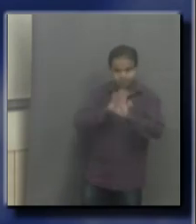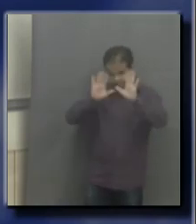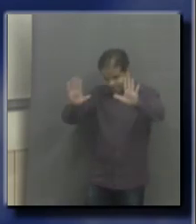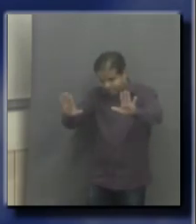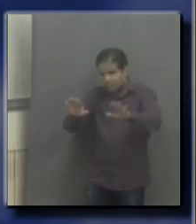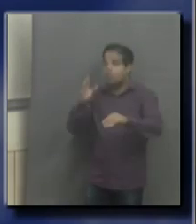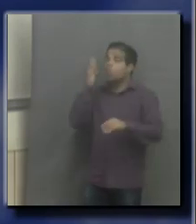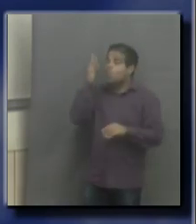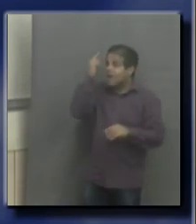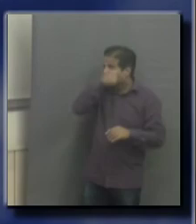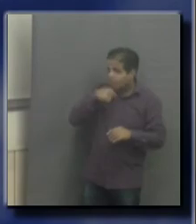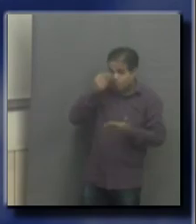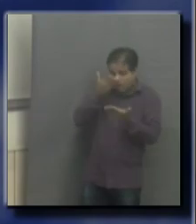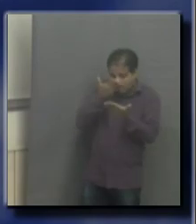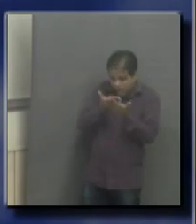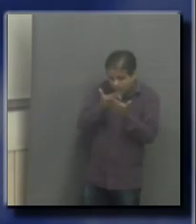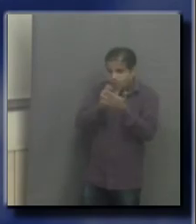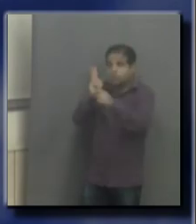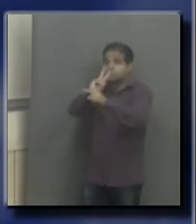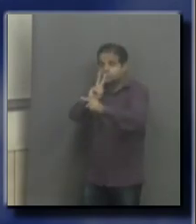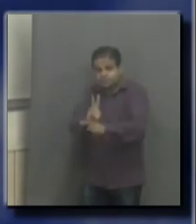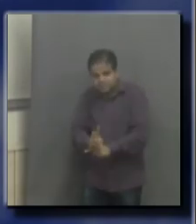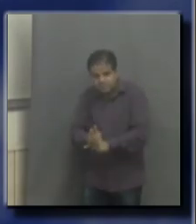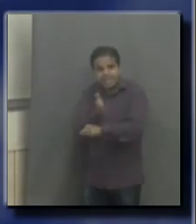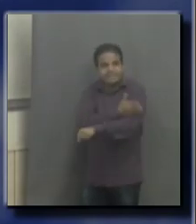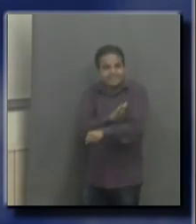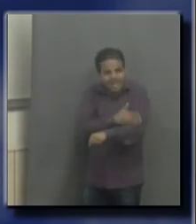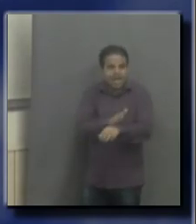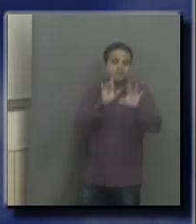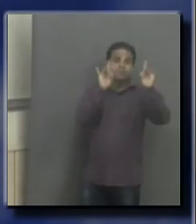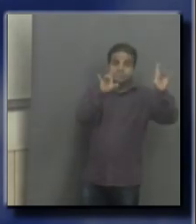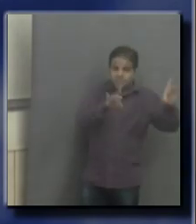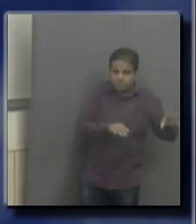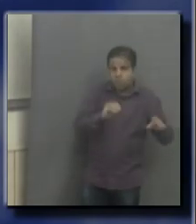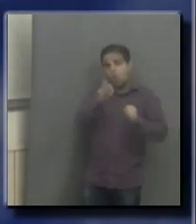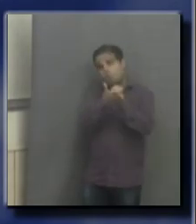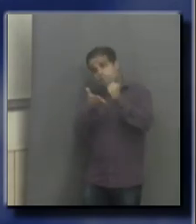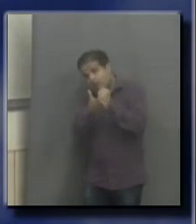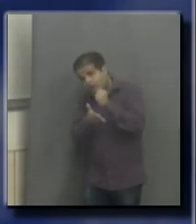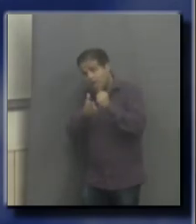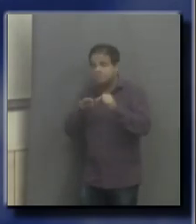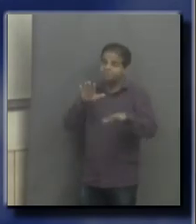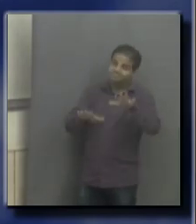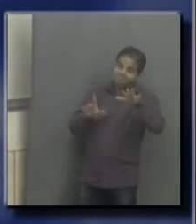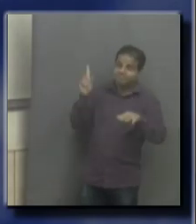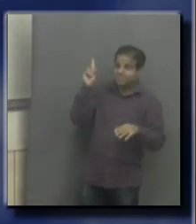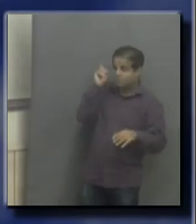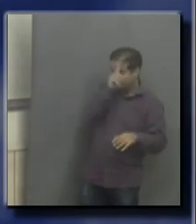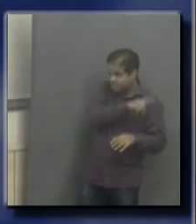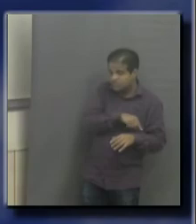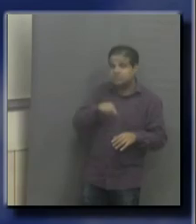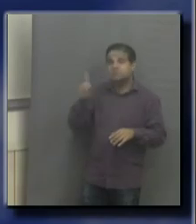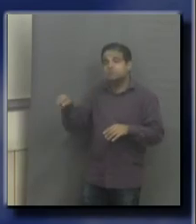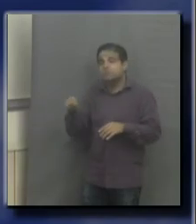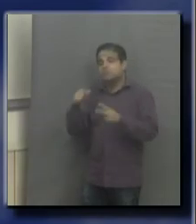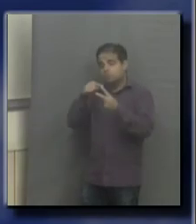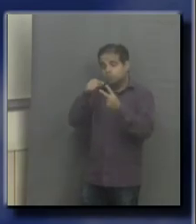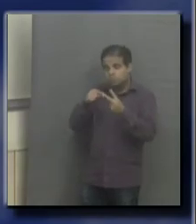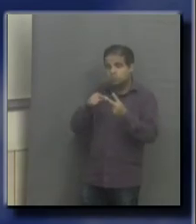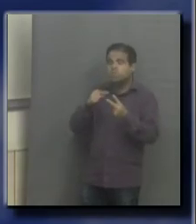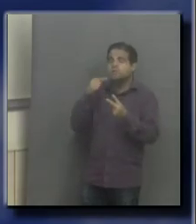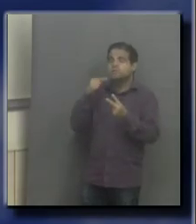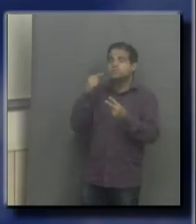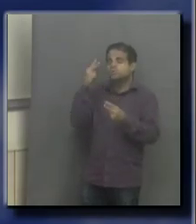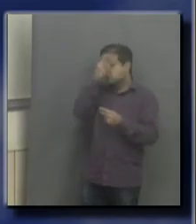Considerar 4 horas aula de supervisão para estágios específicos ou básicos de alta complexidade e 2 horas para